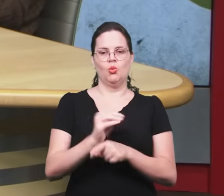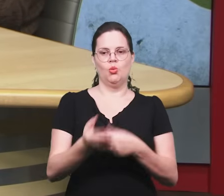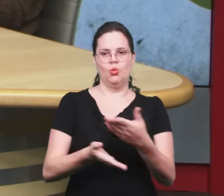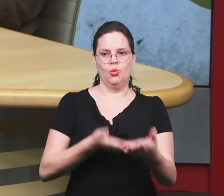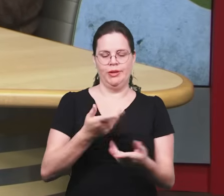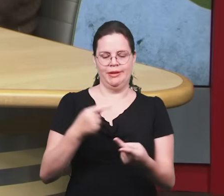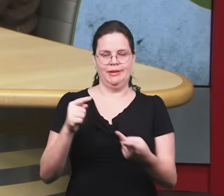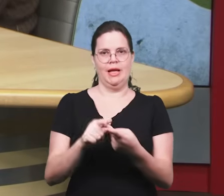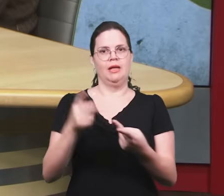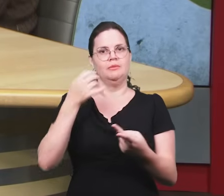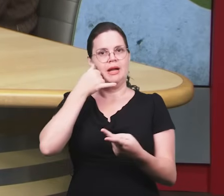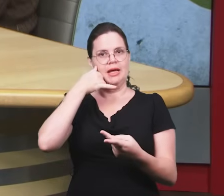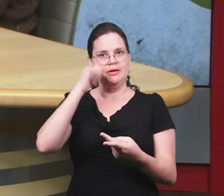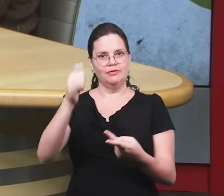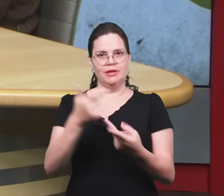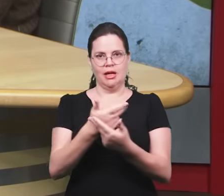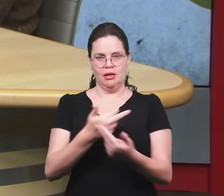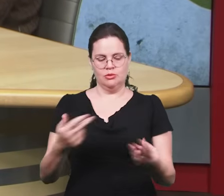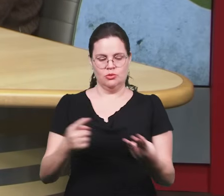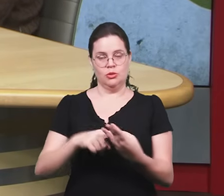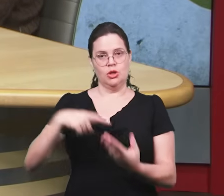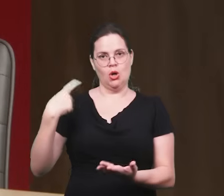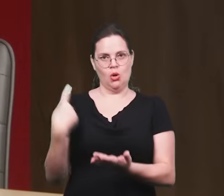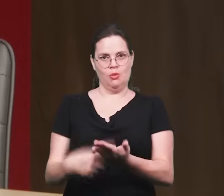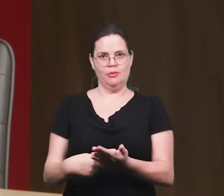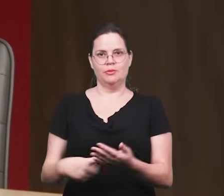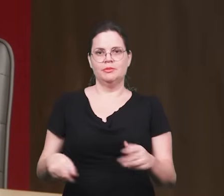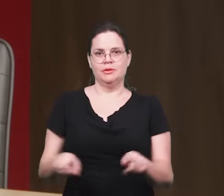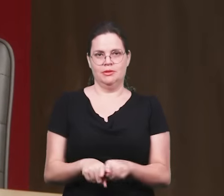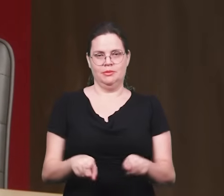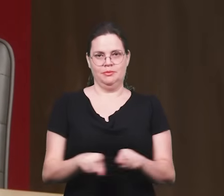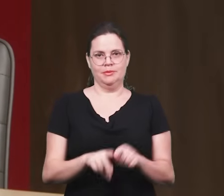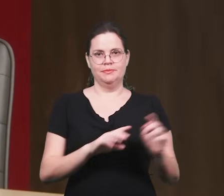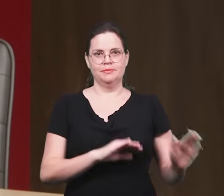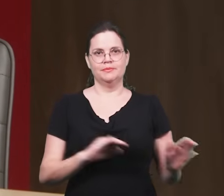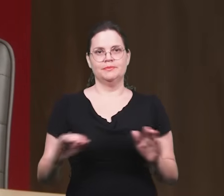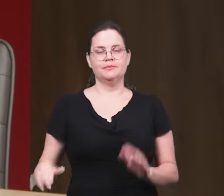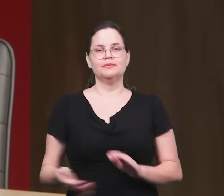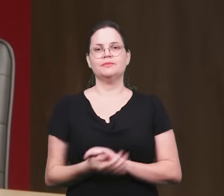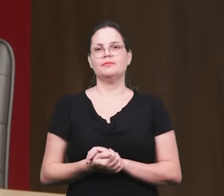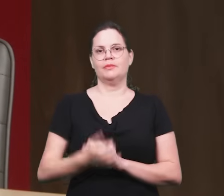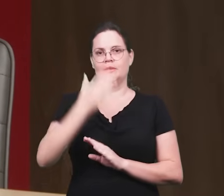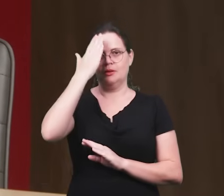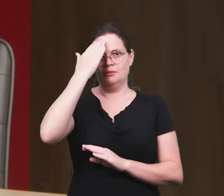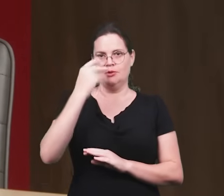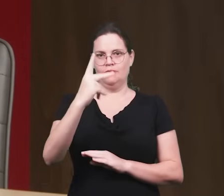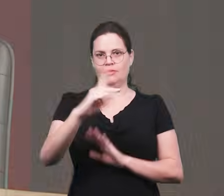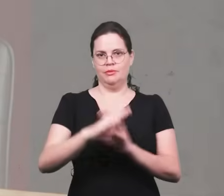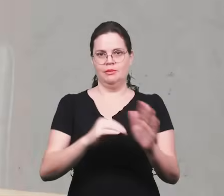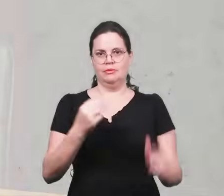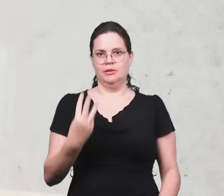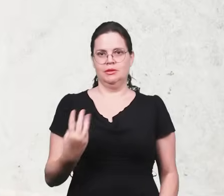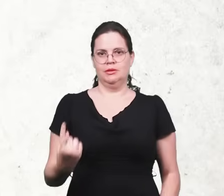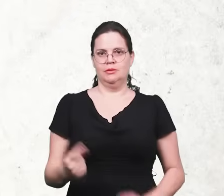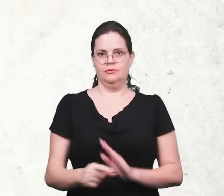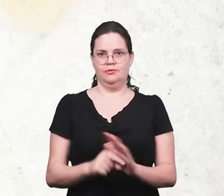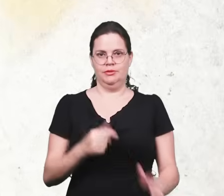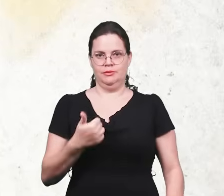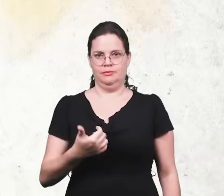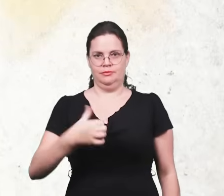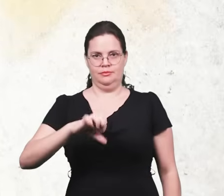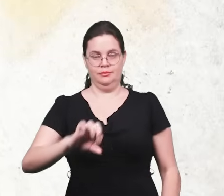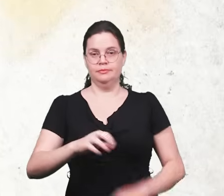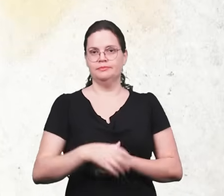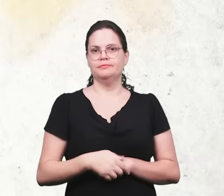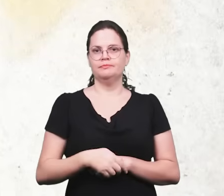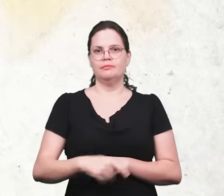E nós vamos ler o versículo hoje, que é o versículo de Provérbios 31, 19, que diz: estende